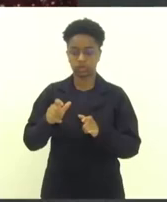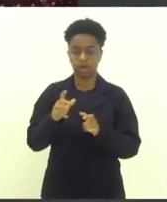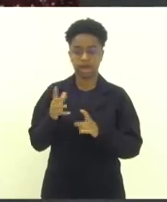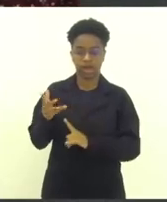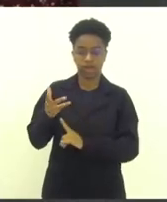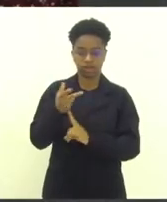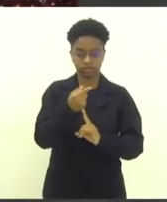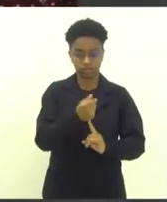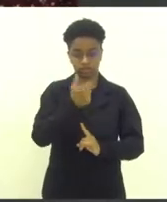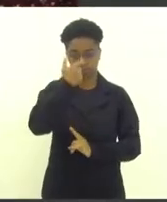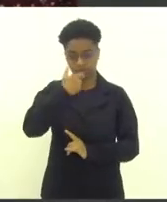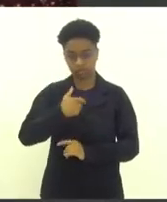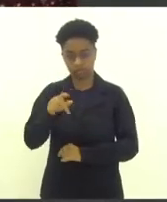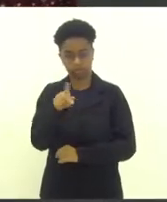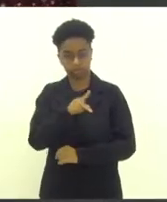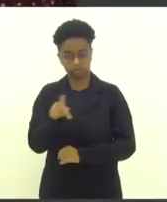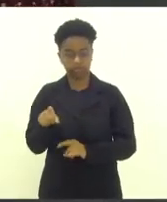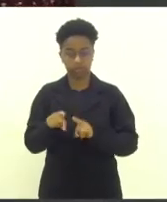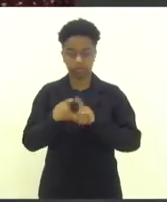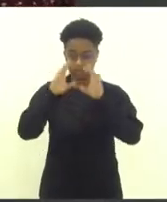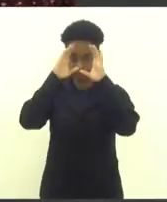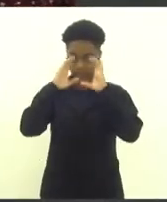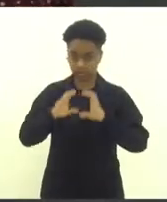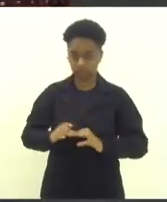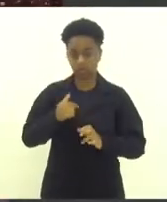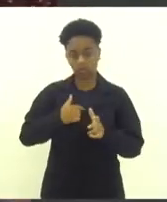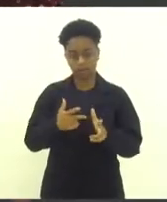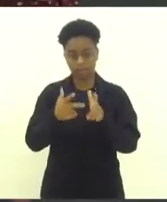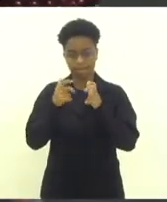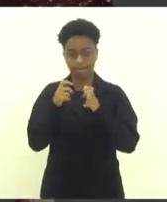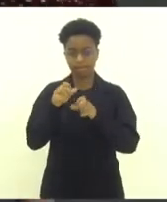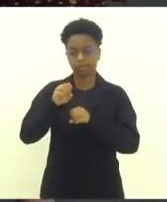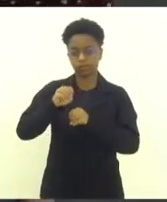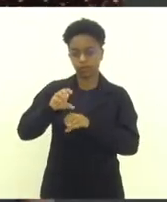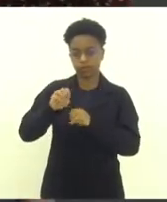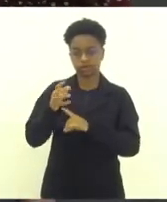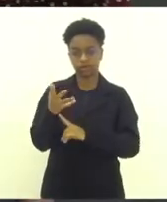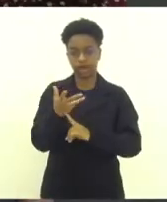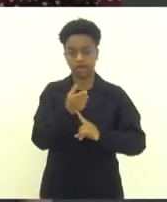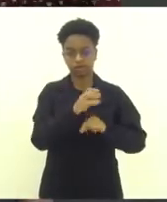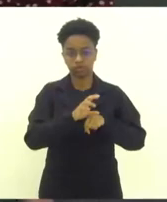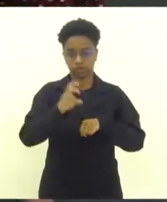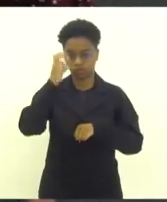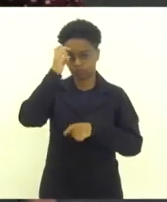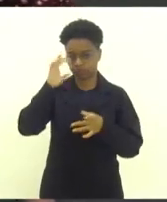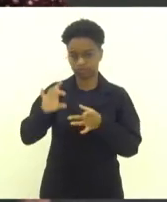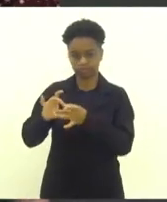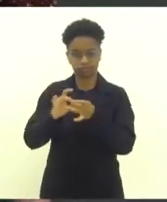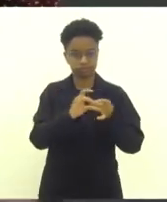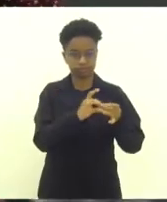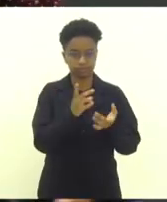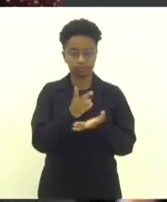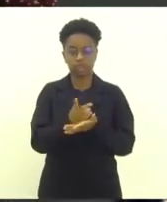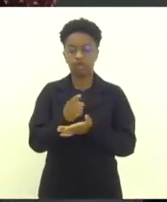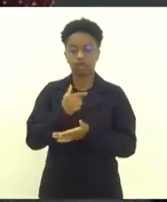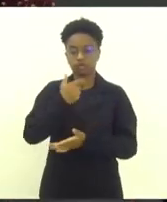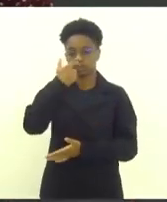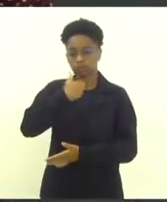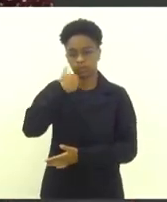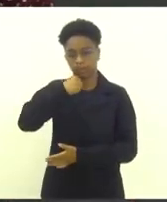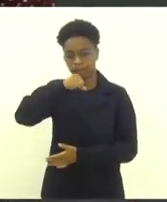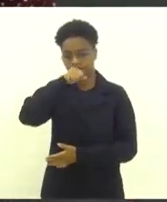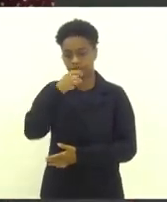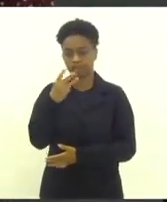professora né como cidadã entendo que educação arte e cultura andam de mãos dadas sou mãe de três artistas